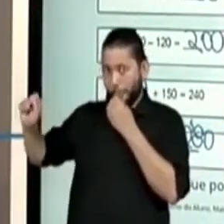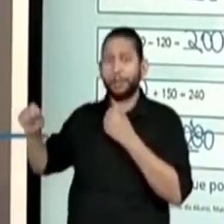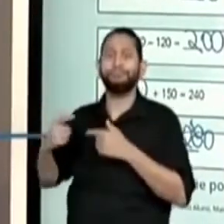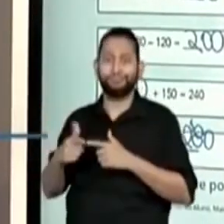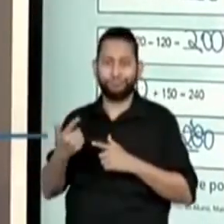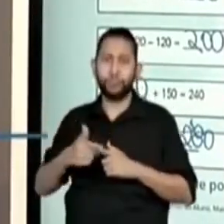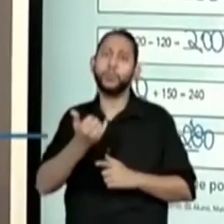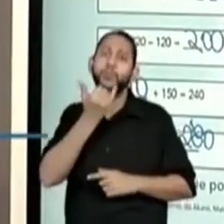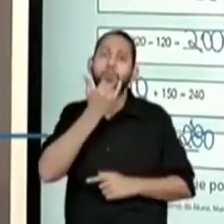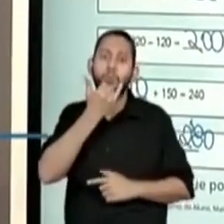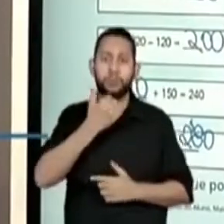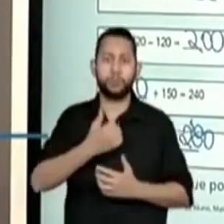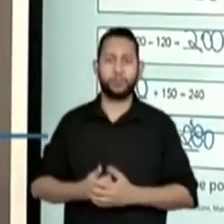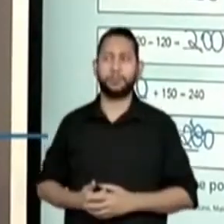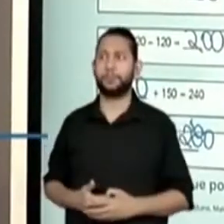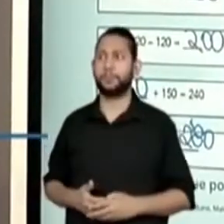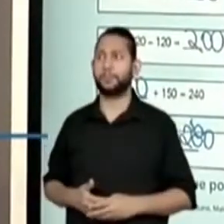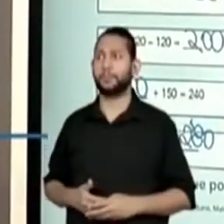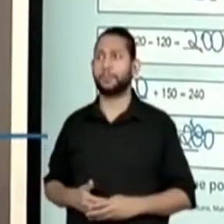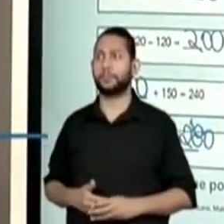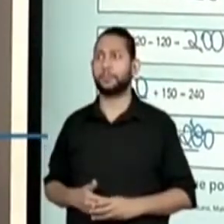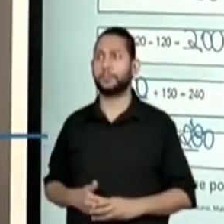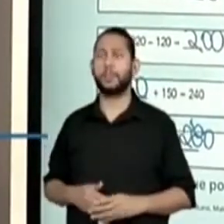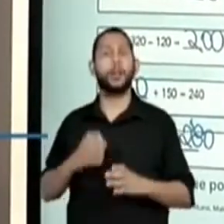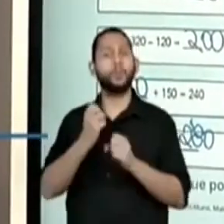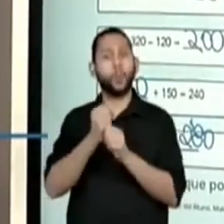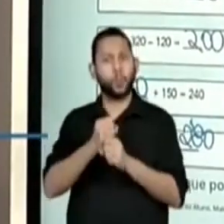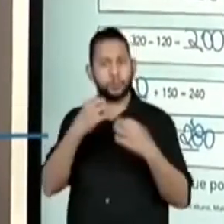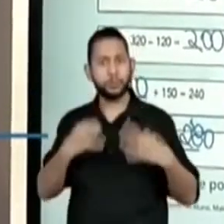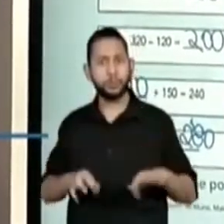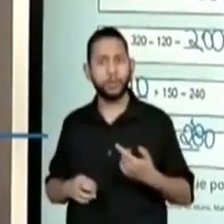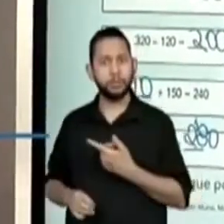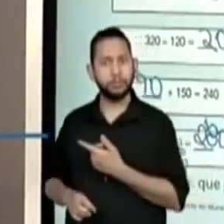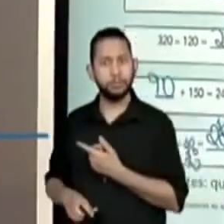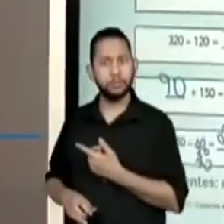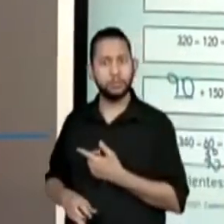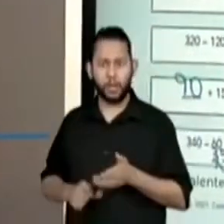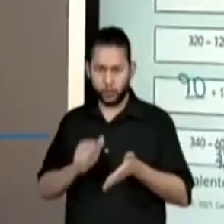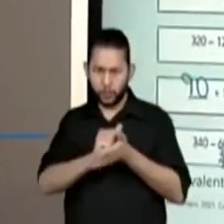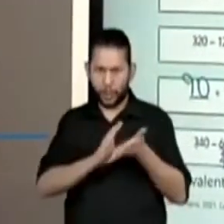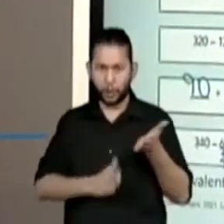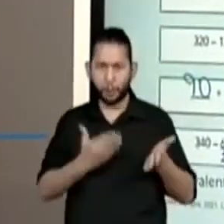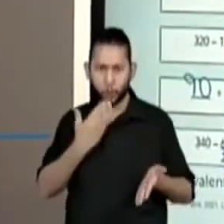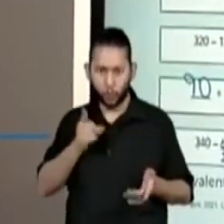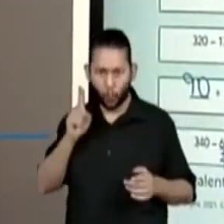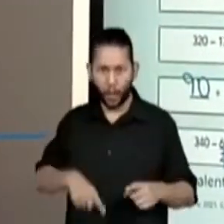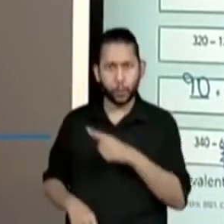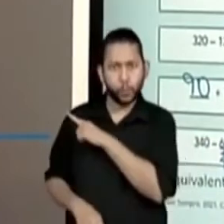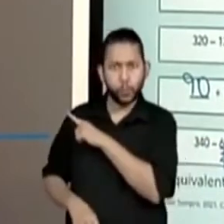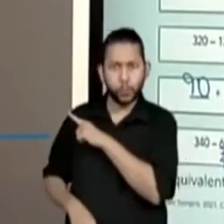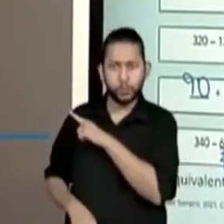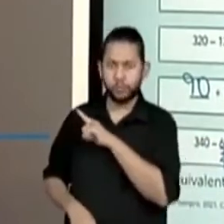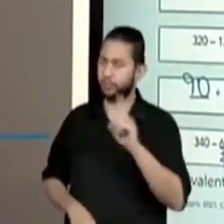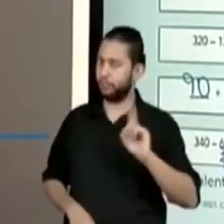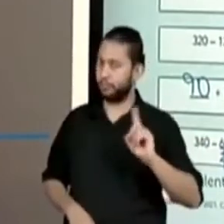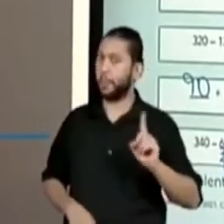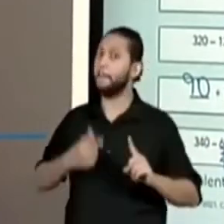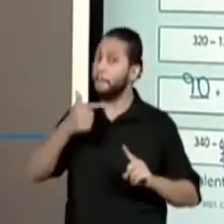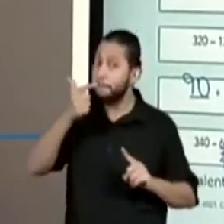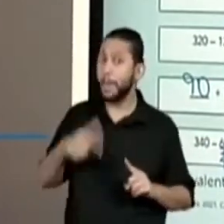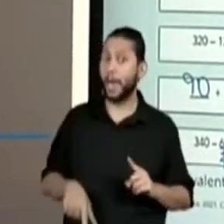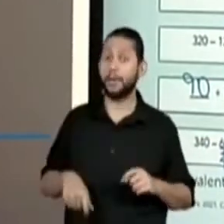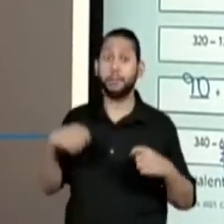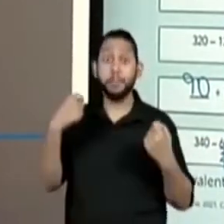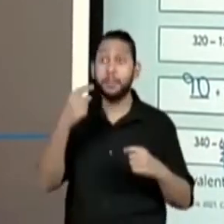nisso então vamos lá tomar cálculos são certinhos né mas é isso que foi pedido na atividade não foi só isso foi